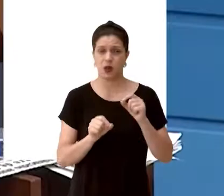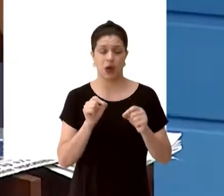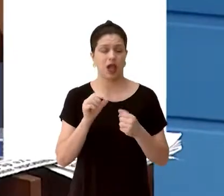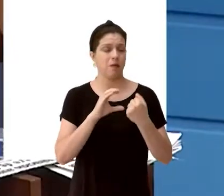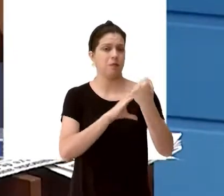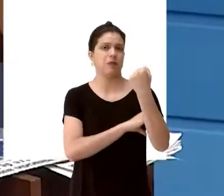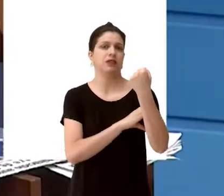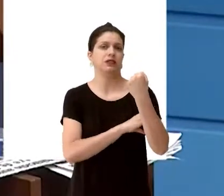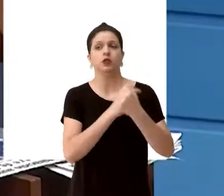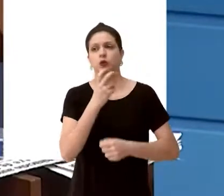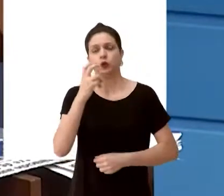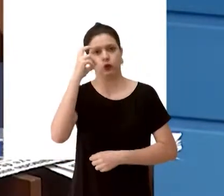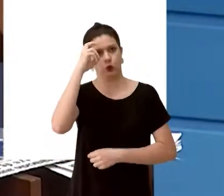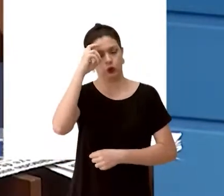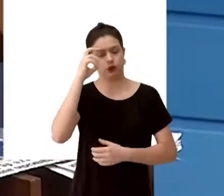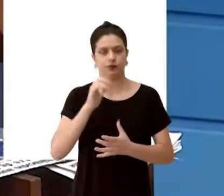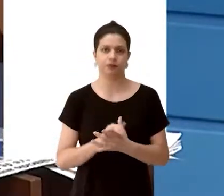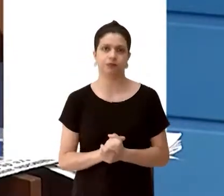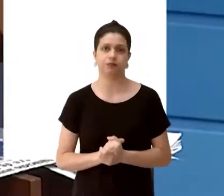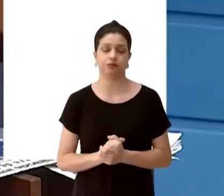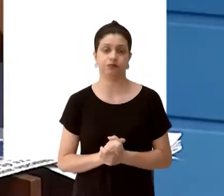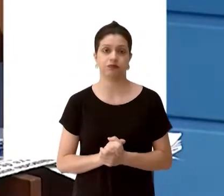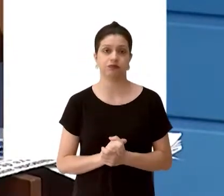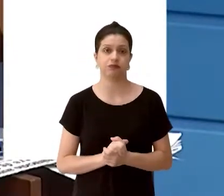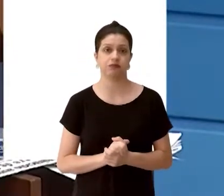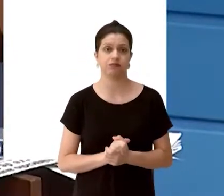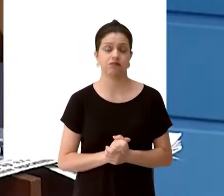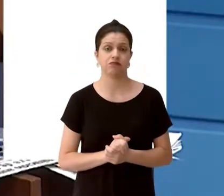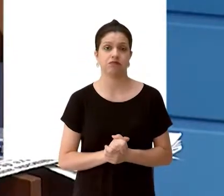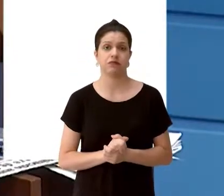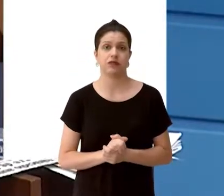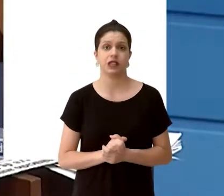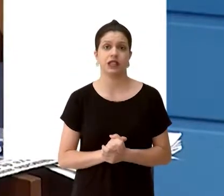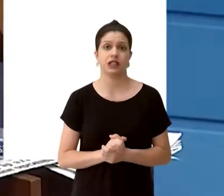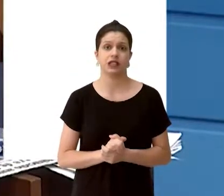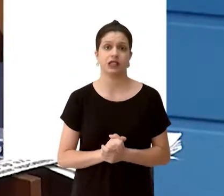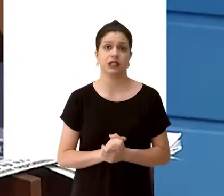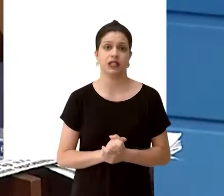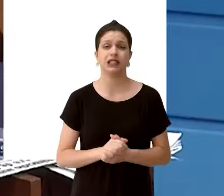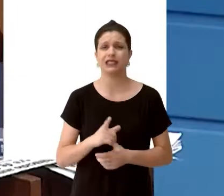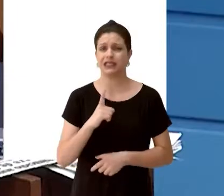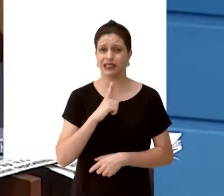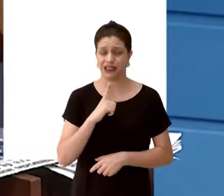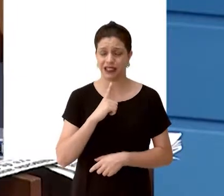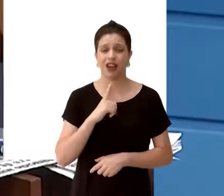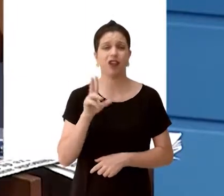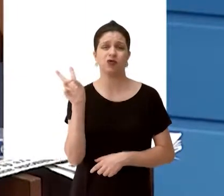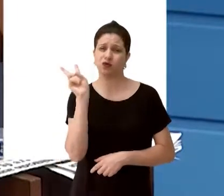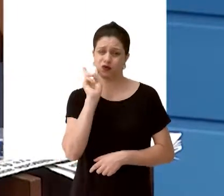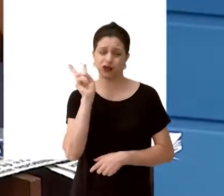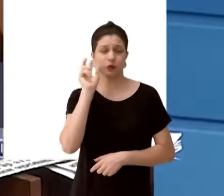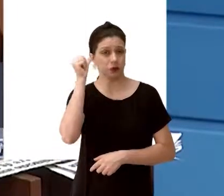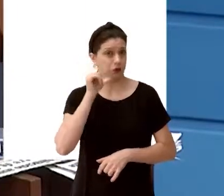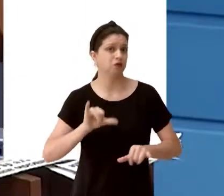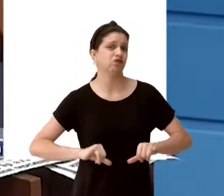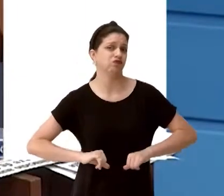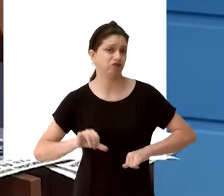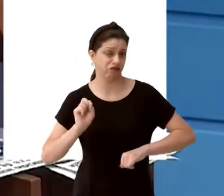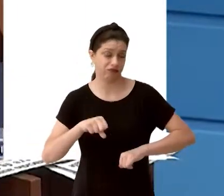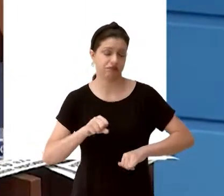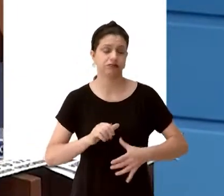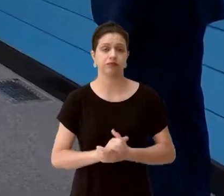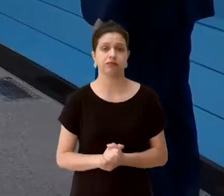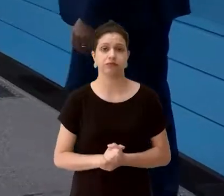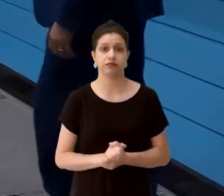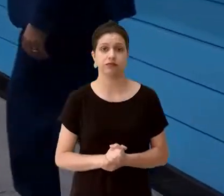aqui dissimular o machismo, a cultura machista. Existe e faz muitas